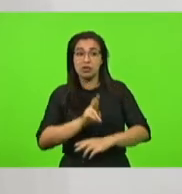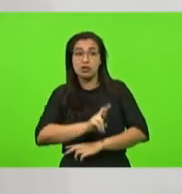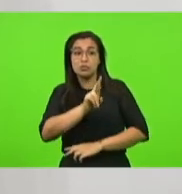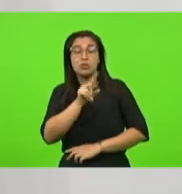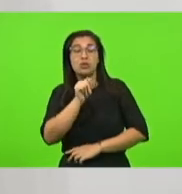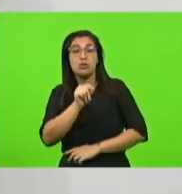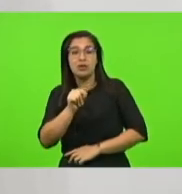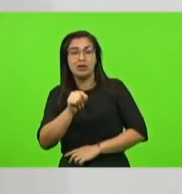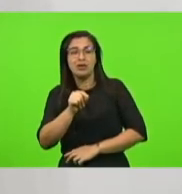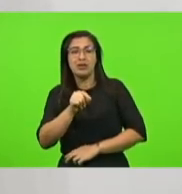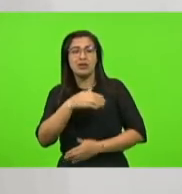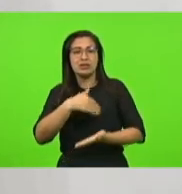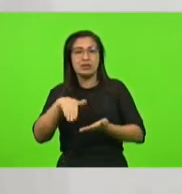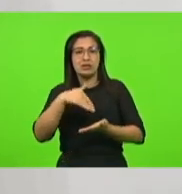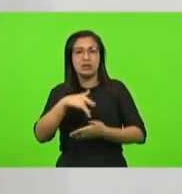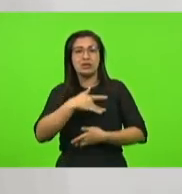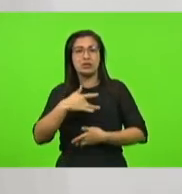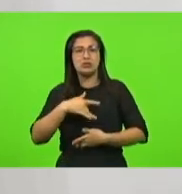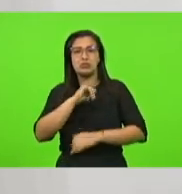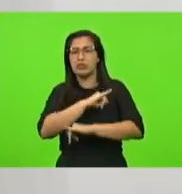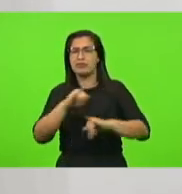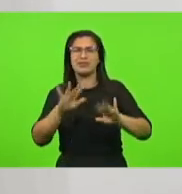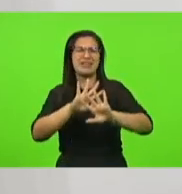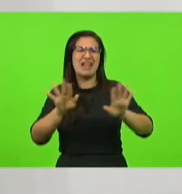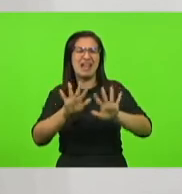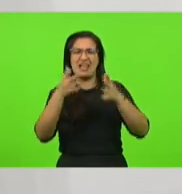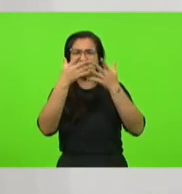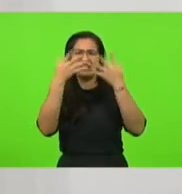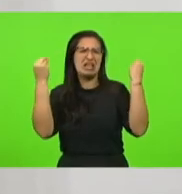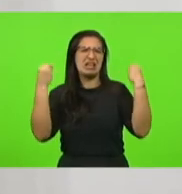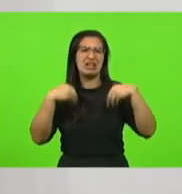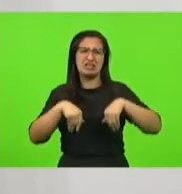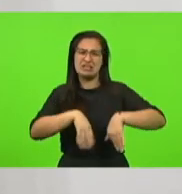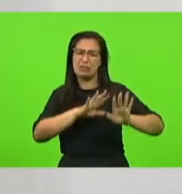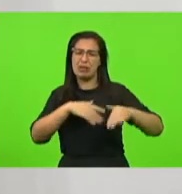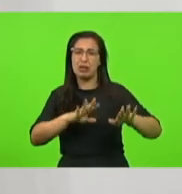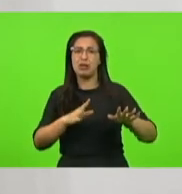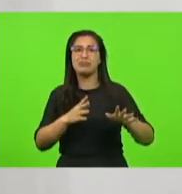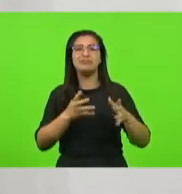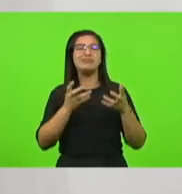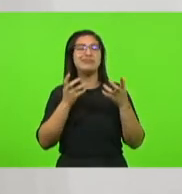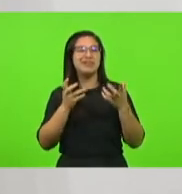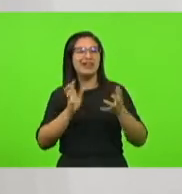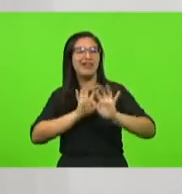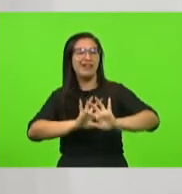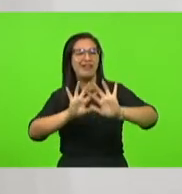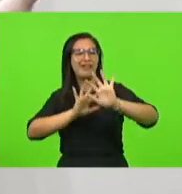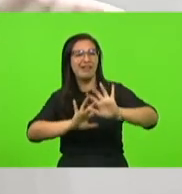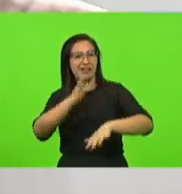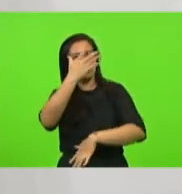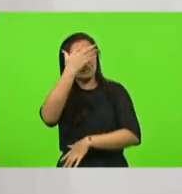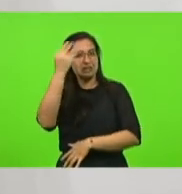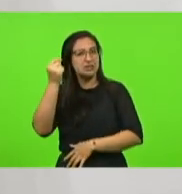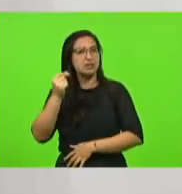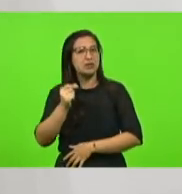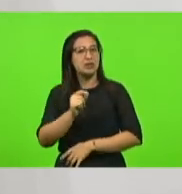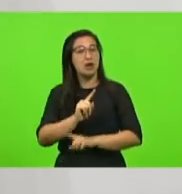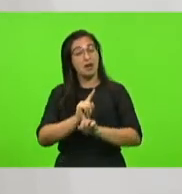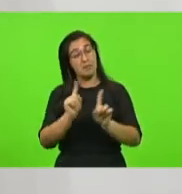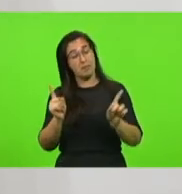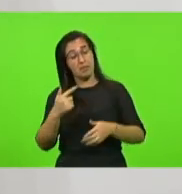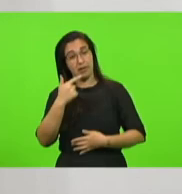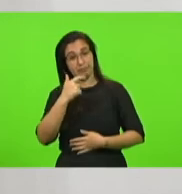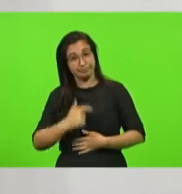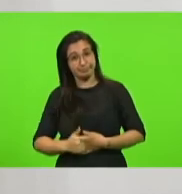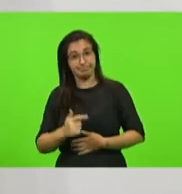secretário da saúde que diz, esqueçam esse caso, e de fato estão tentando fazer com que a gente esqueça. Mas eu não vou esquecer, como eu falei,